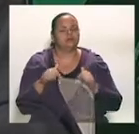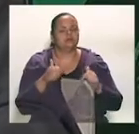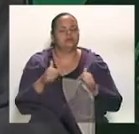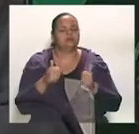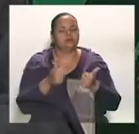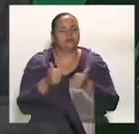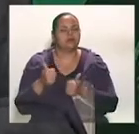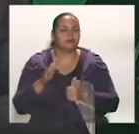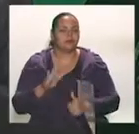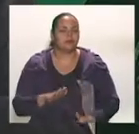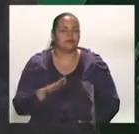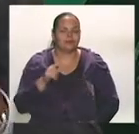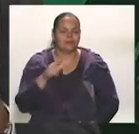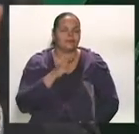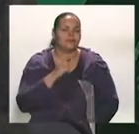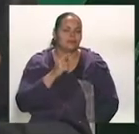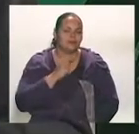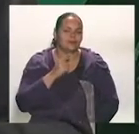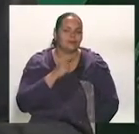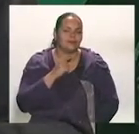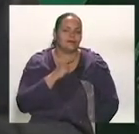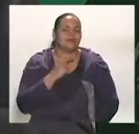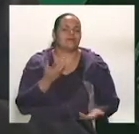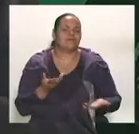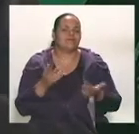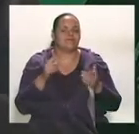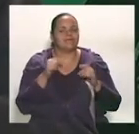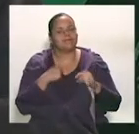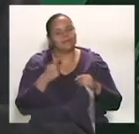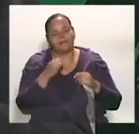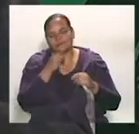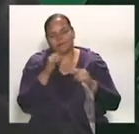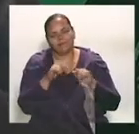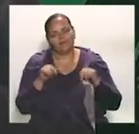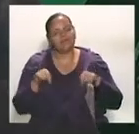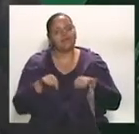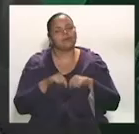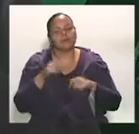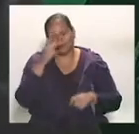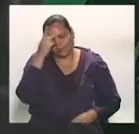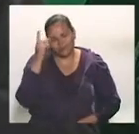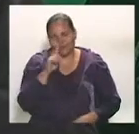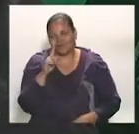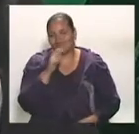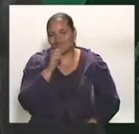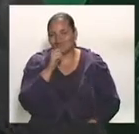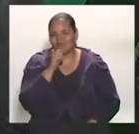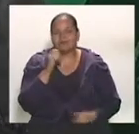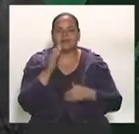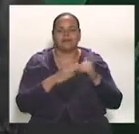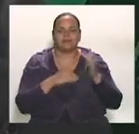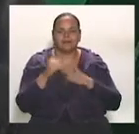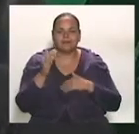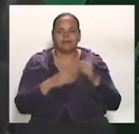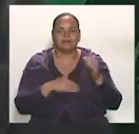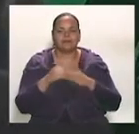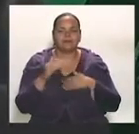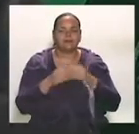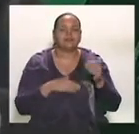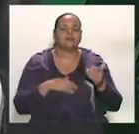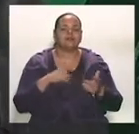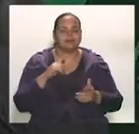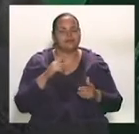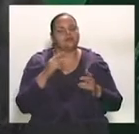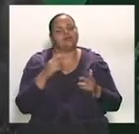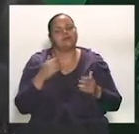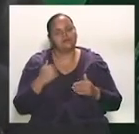tipo de trabalho. Claro. Agora, na medida em que você tem um ambiente amadorístico, não profissional, com estatutos